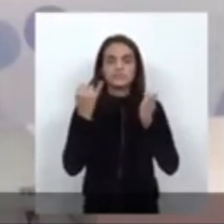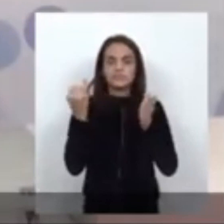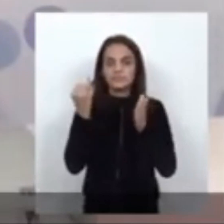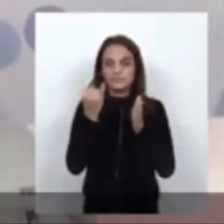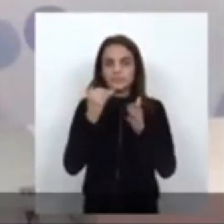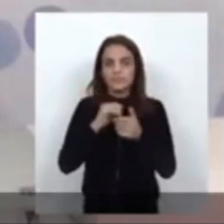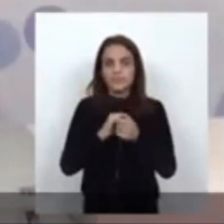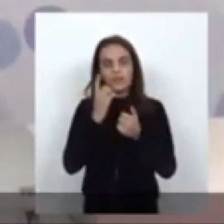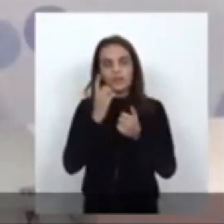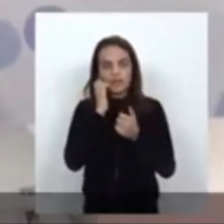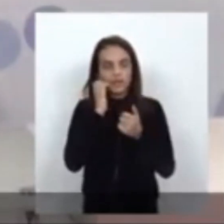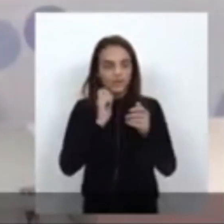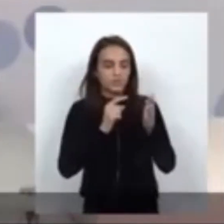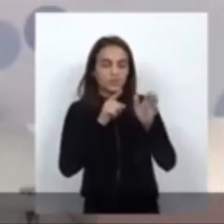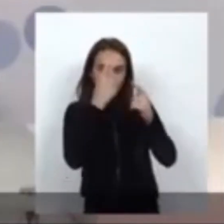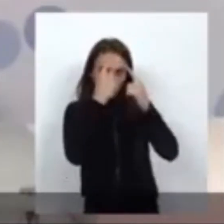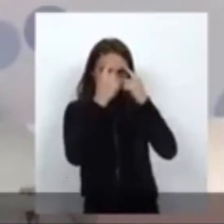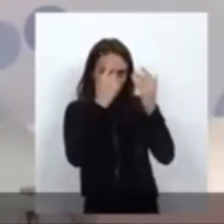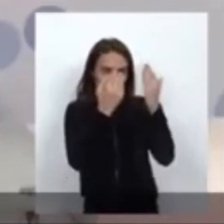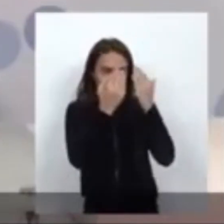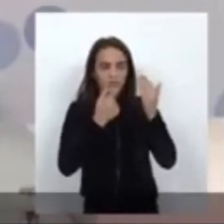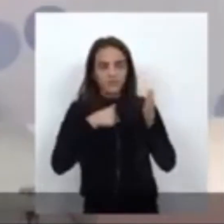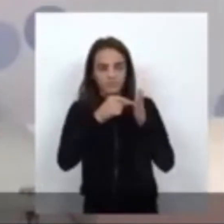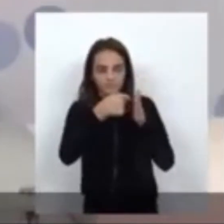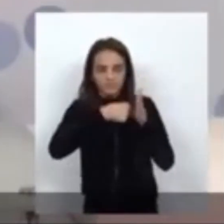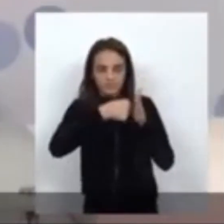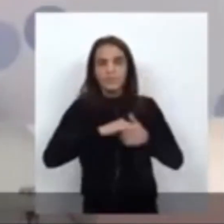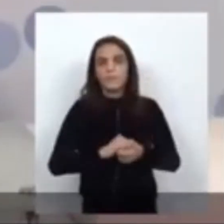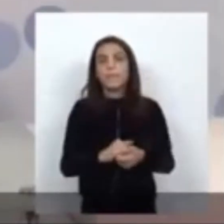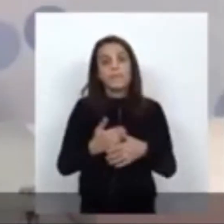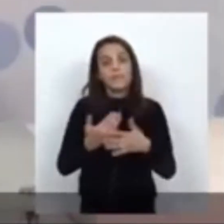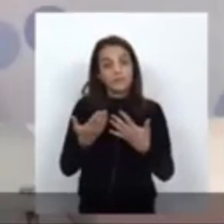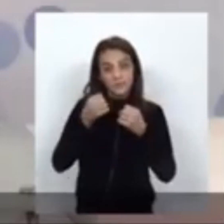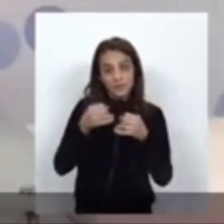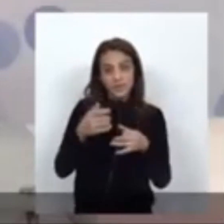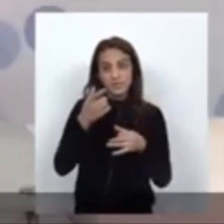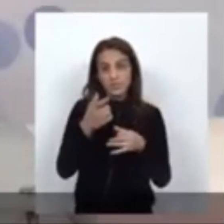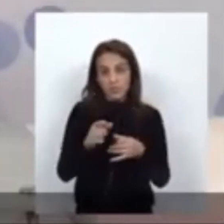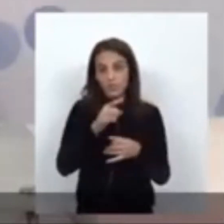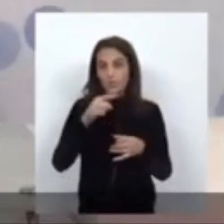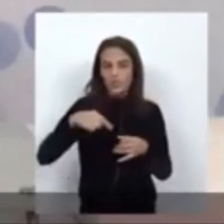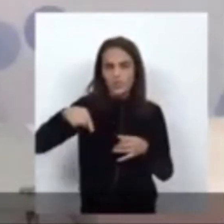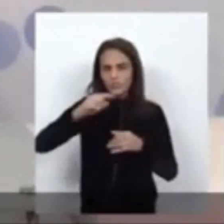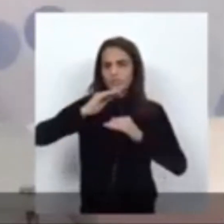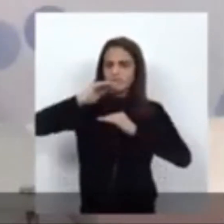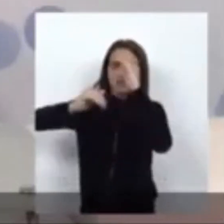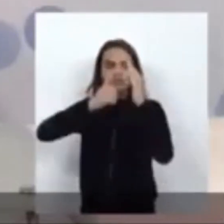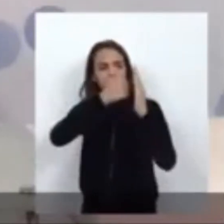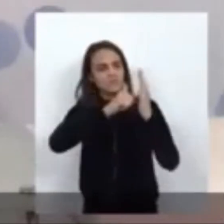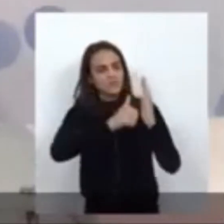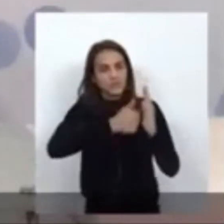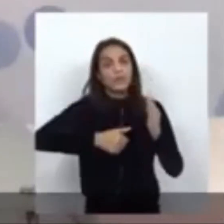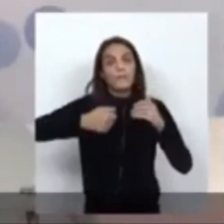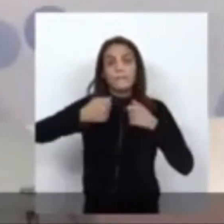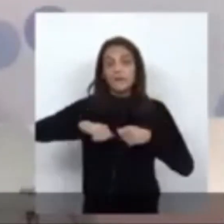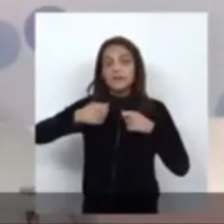as dúvidas estão chegando, ressaltar mesmo que, como você disse, todo o processo de avaliação, ele deve ser